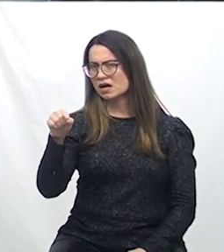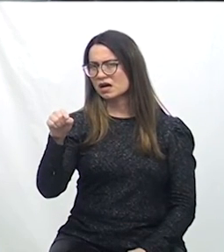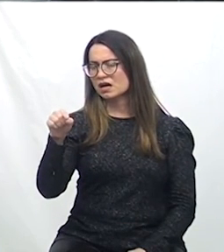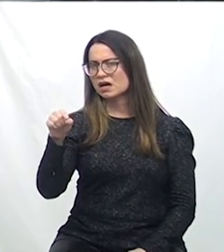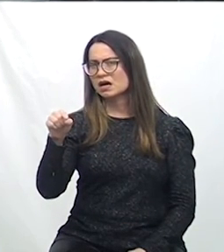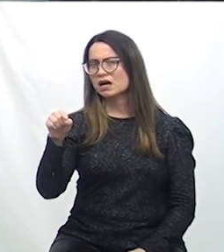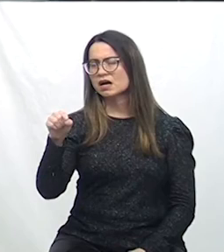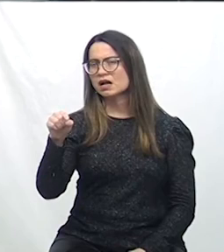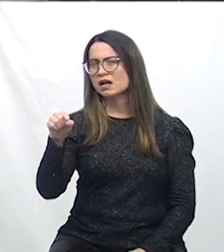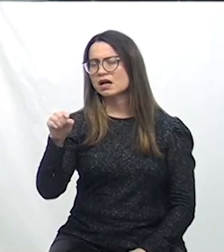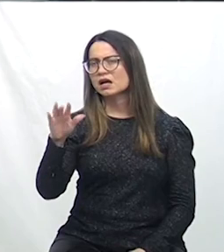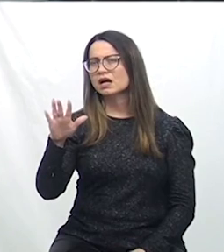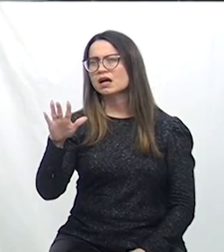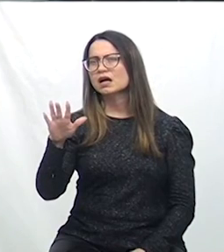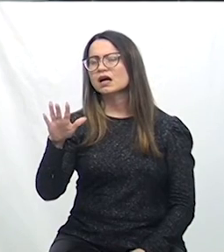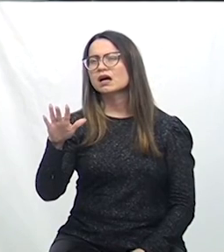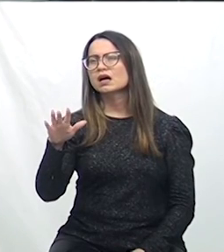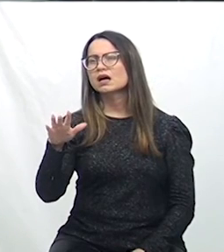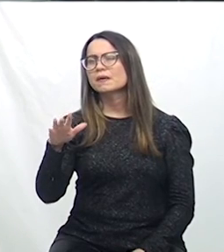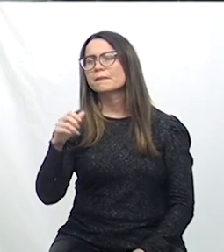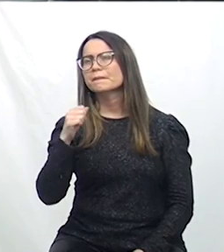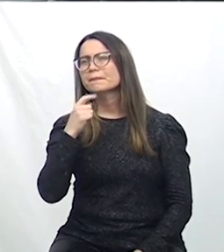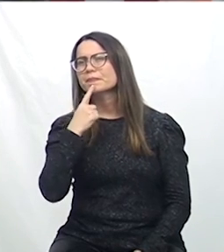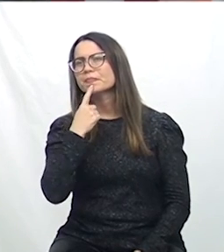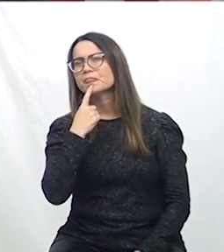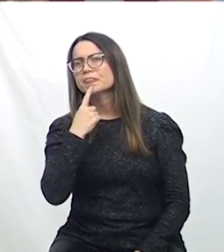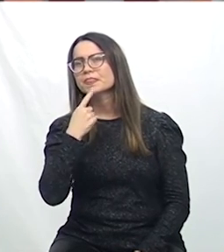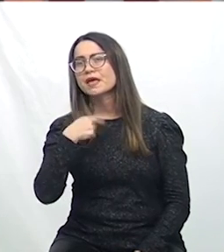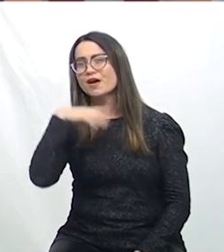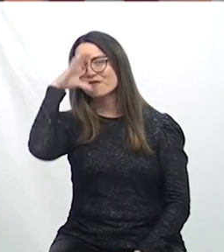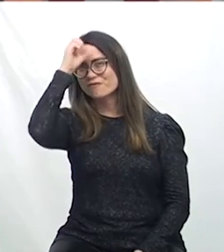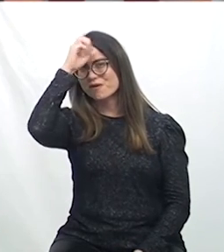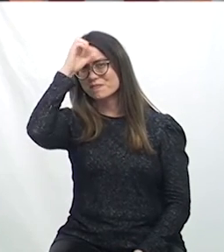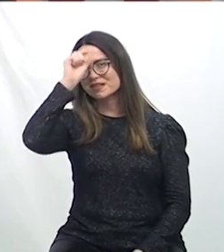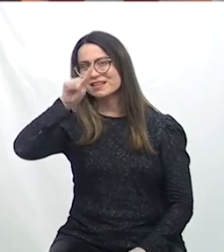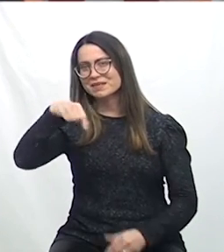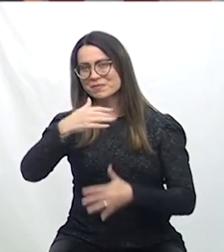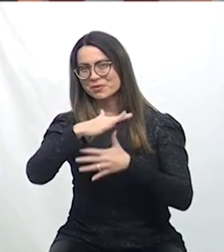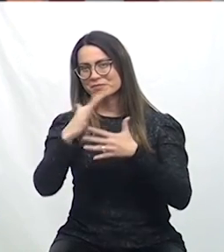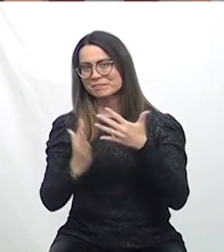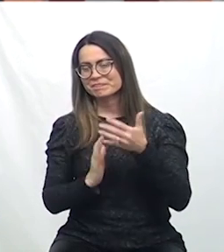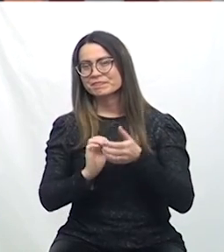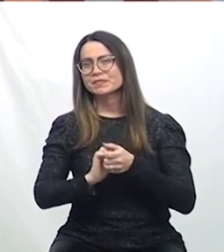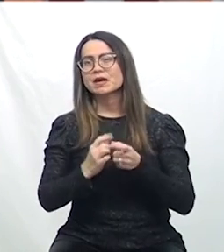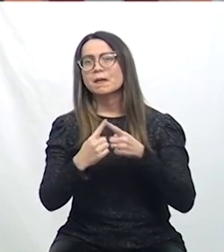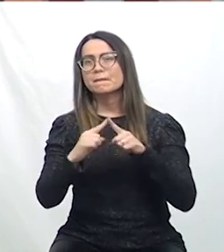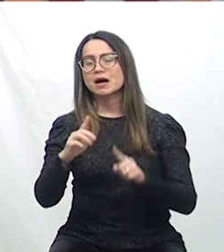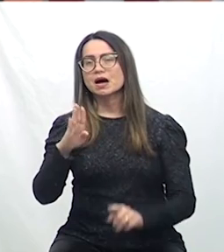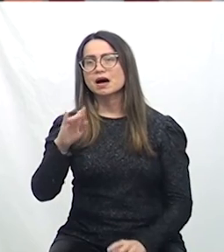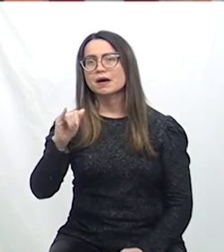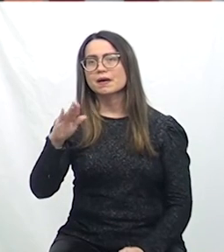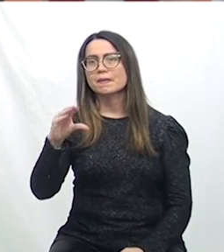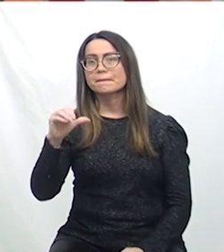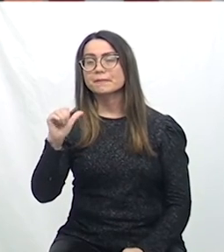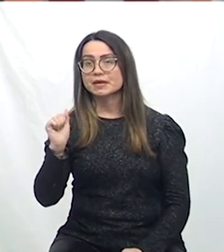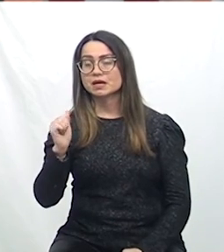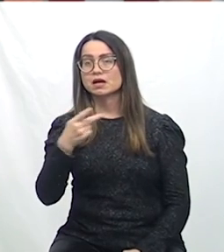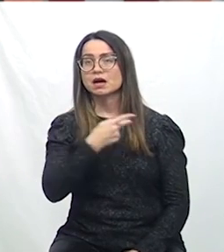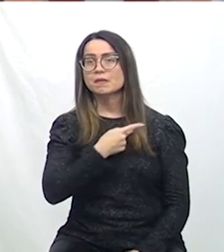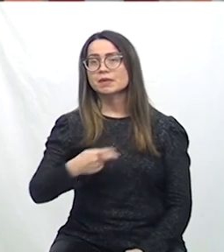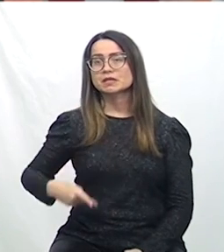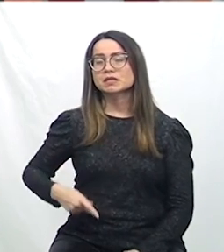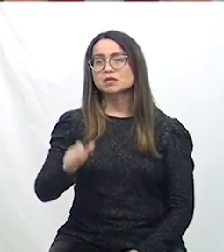A única coisa que eu sei, Bianca, por enquanto, tá? Vou aprender depois, mas a Bianca é presidente da Associação de Surdos,